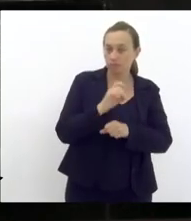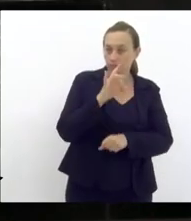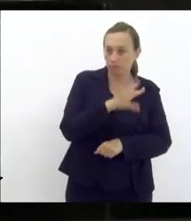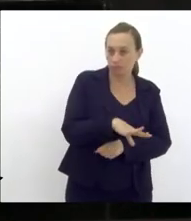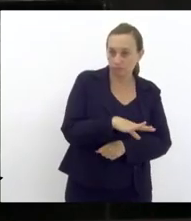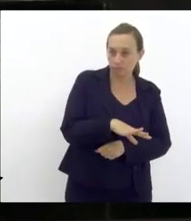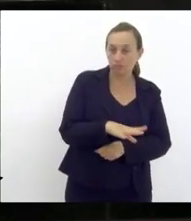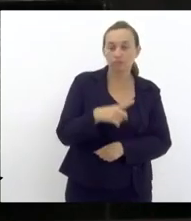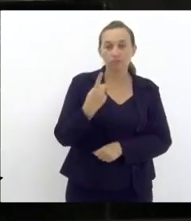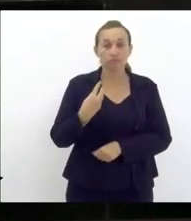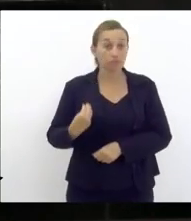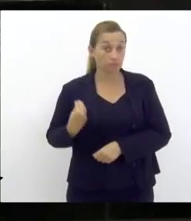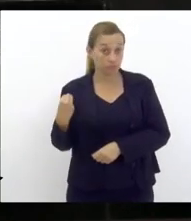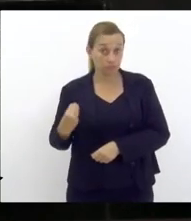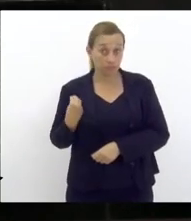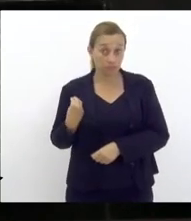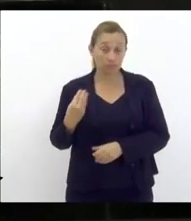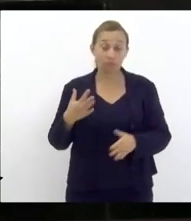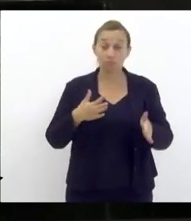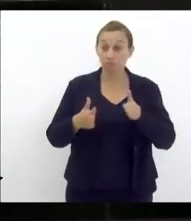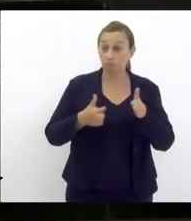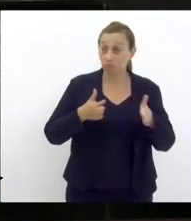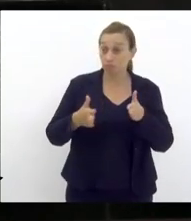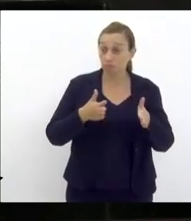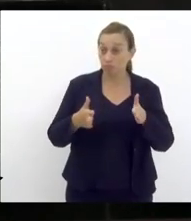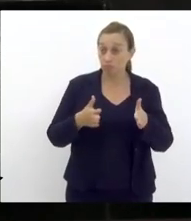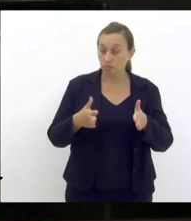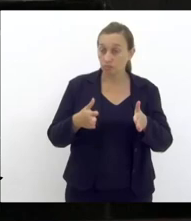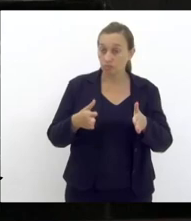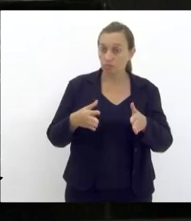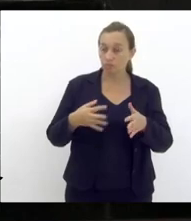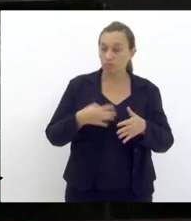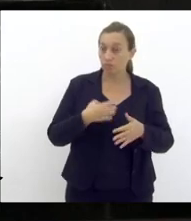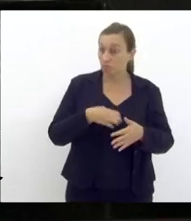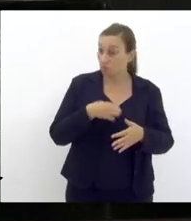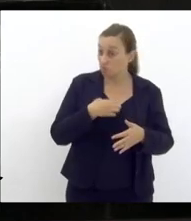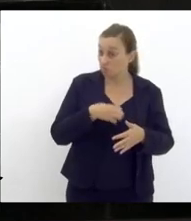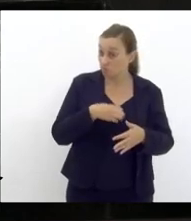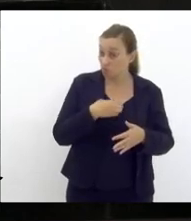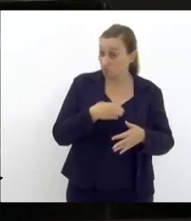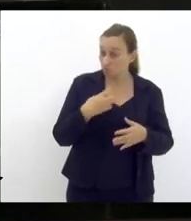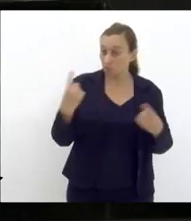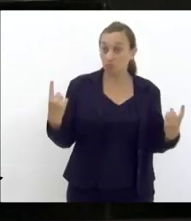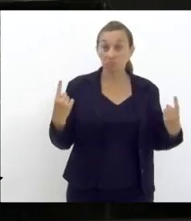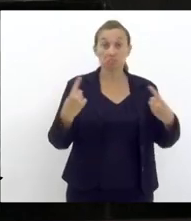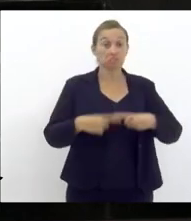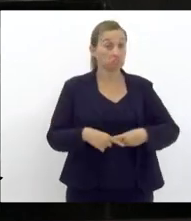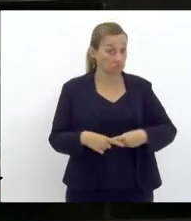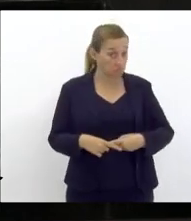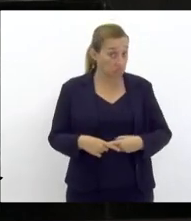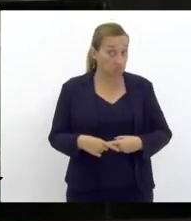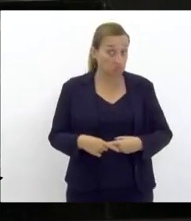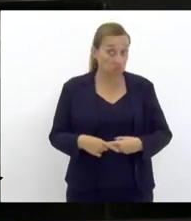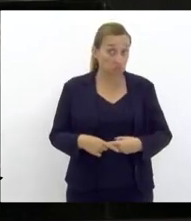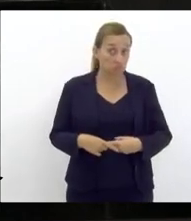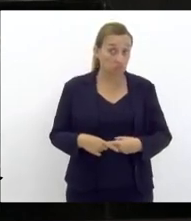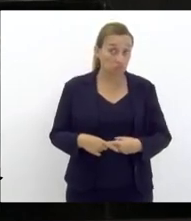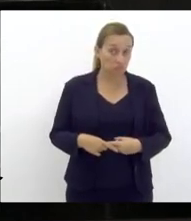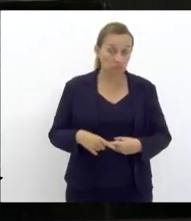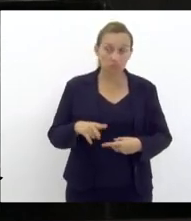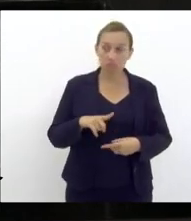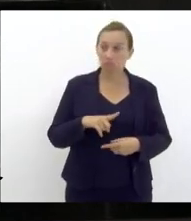aí que nós vivemos de um período de muito ódio de muita disputa de muita